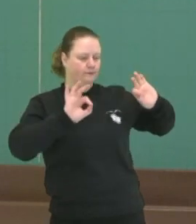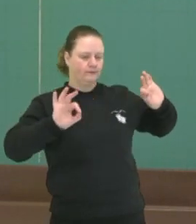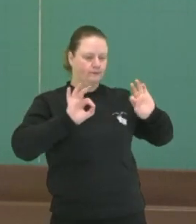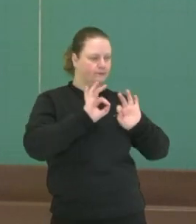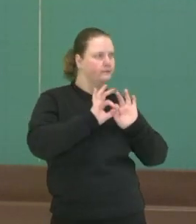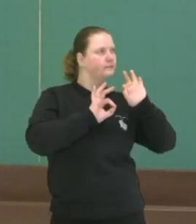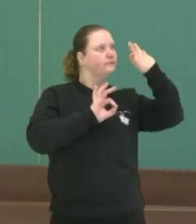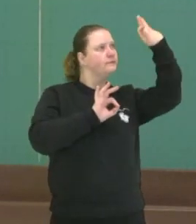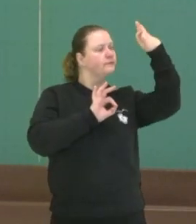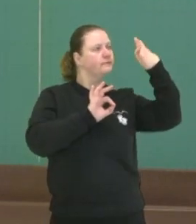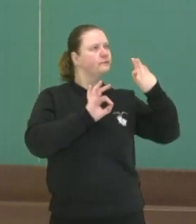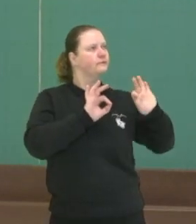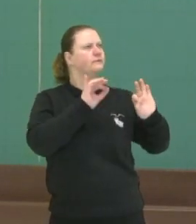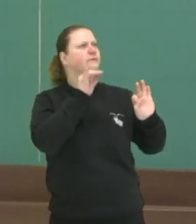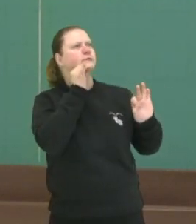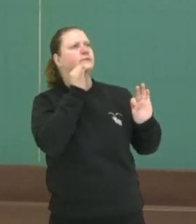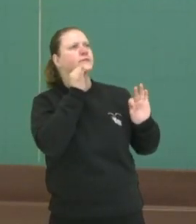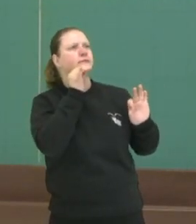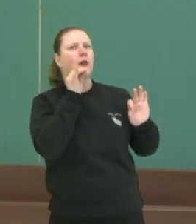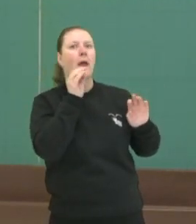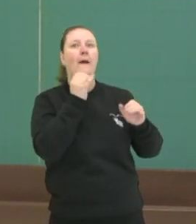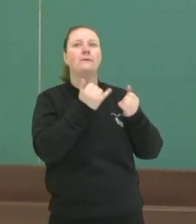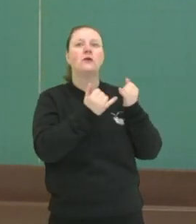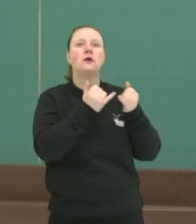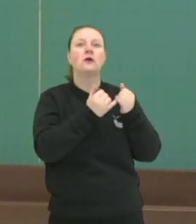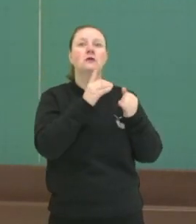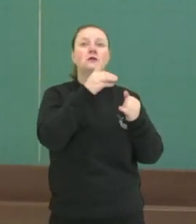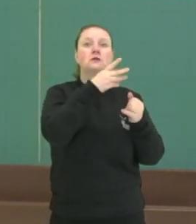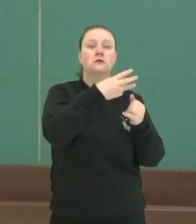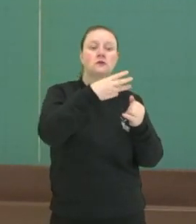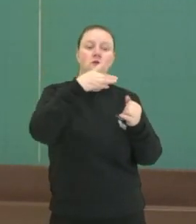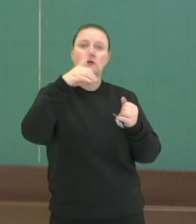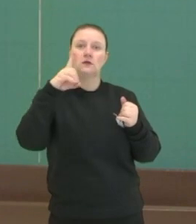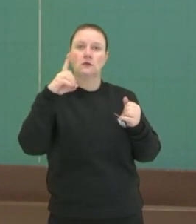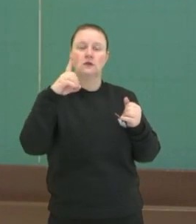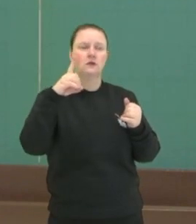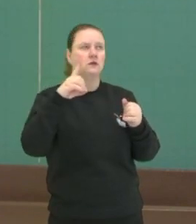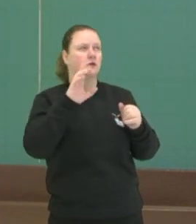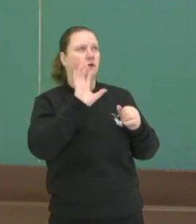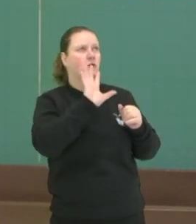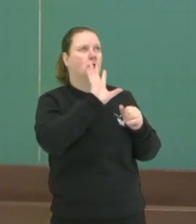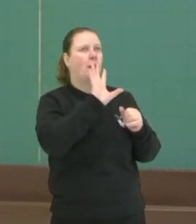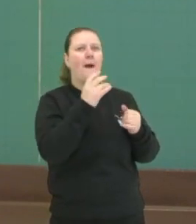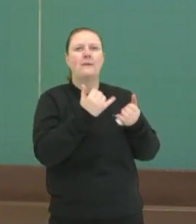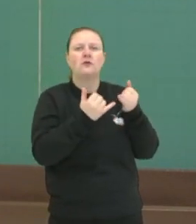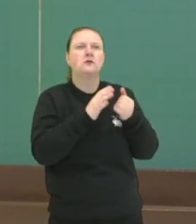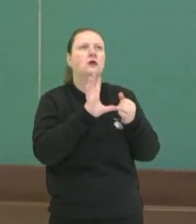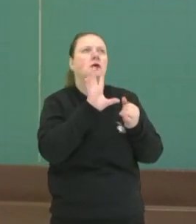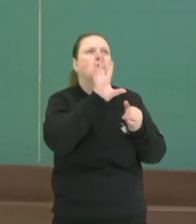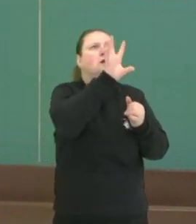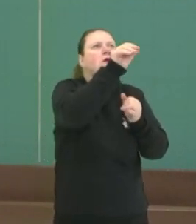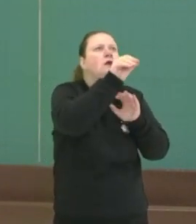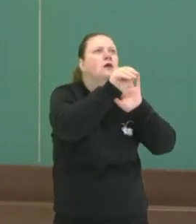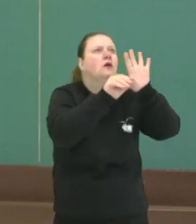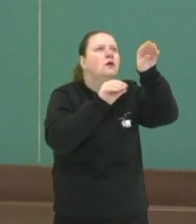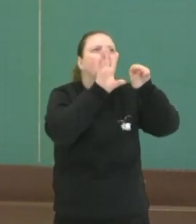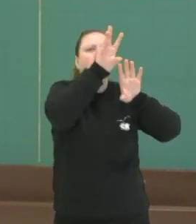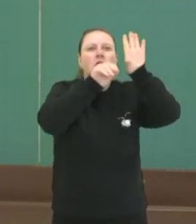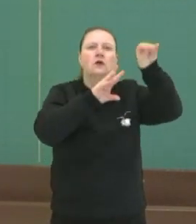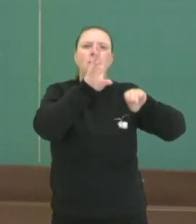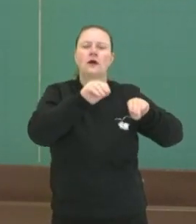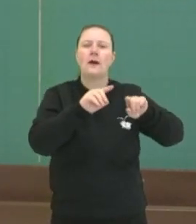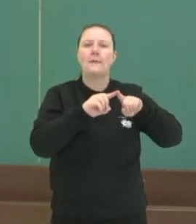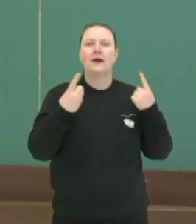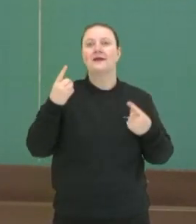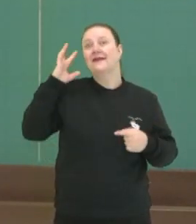com volume que se torna quase uma ilusão de ótica de um 3D. Você consegue, parece que você pode pegar um objeto com a sua mão, mas na verdade é somente 2 dimensões, mas